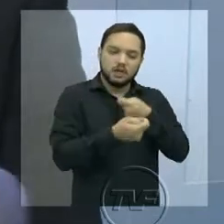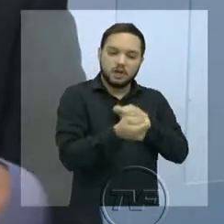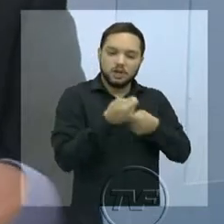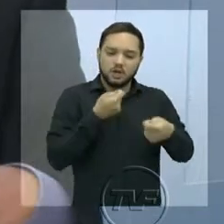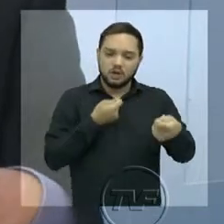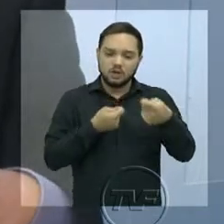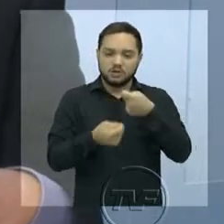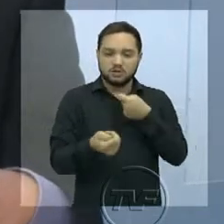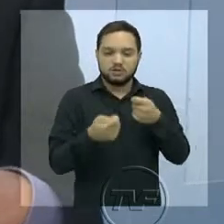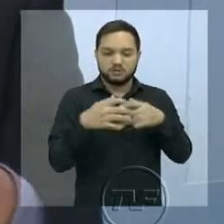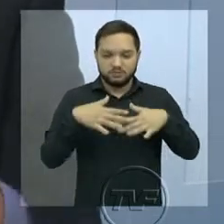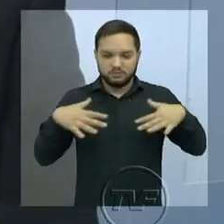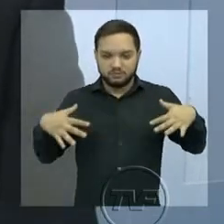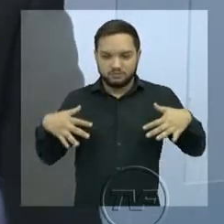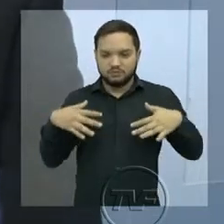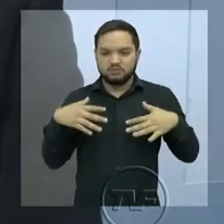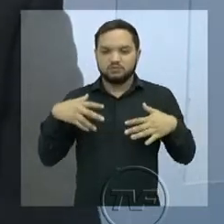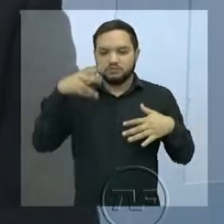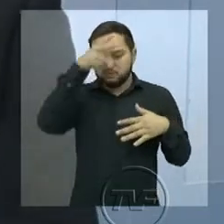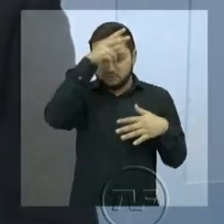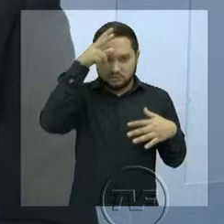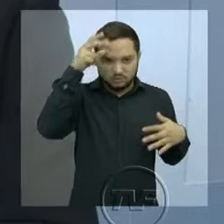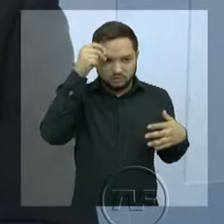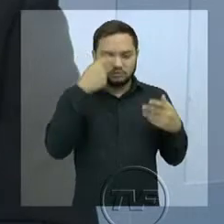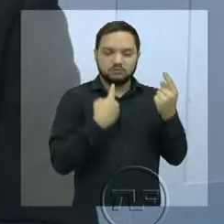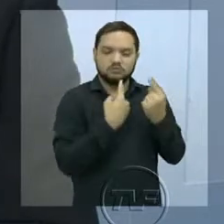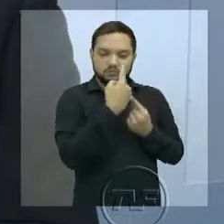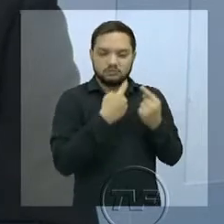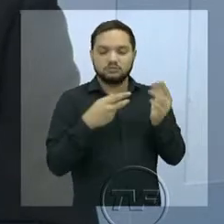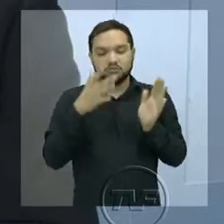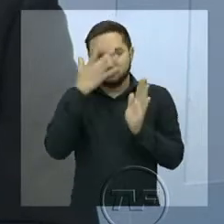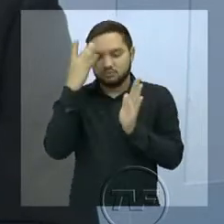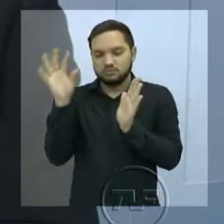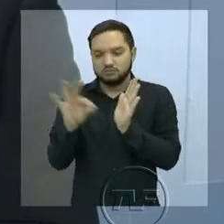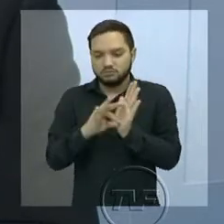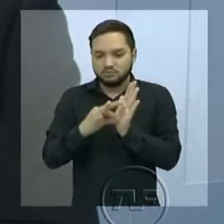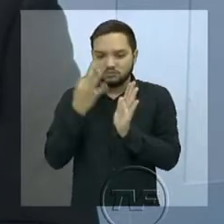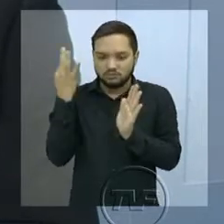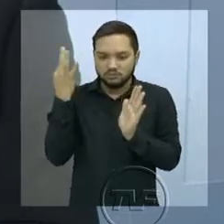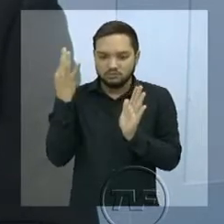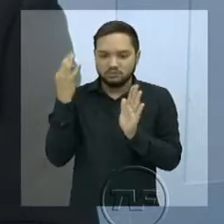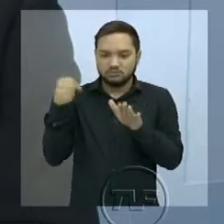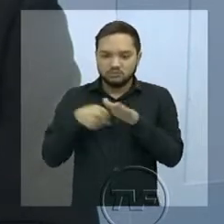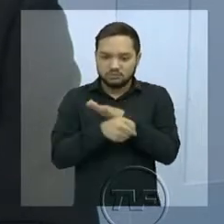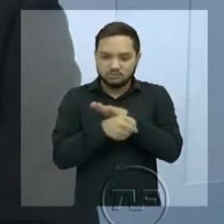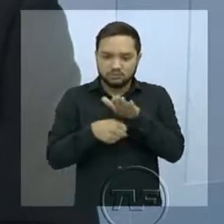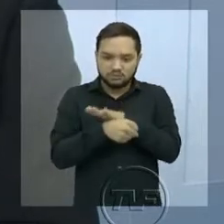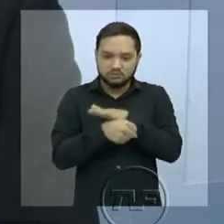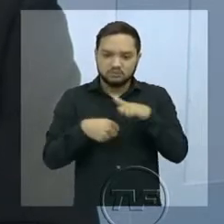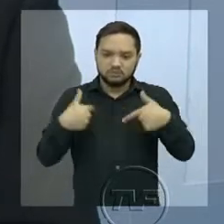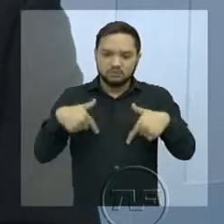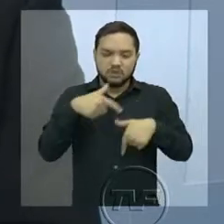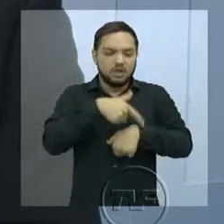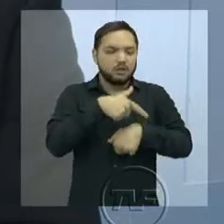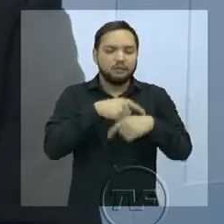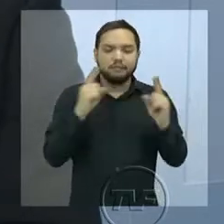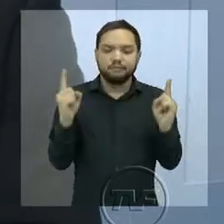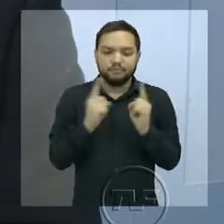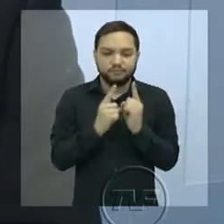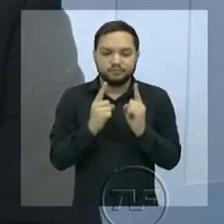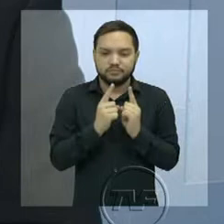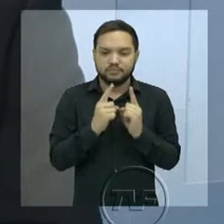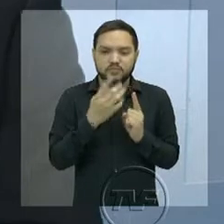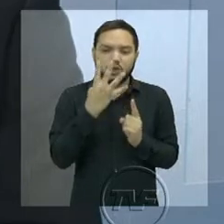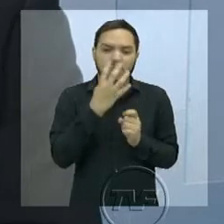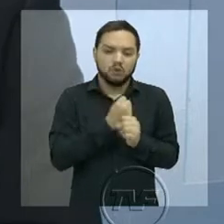os parlamentares, o executivo, e contratava pessoas, está entendendo? Essas pessoas que eram para passar pouco tempo, acabavam